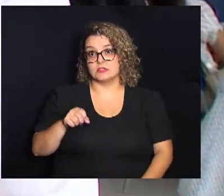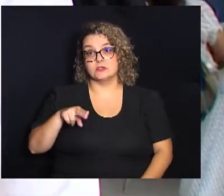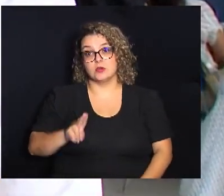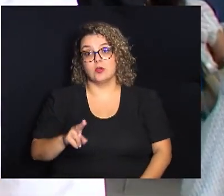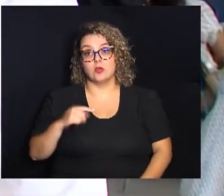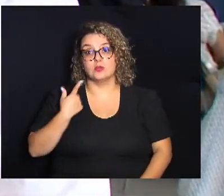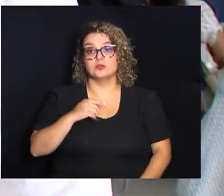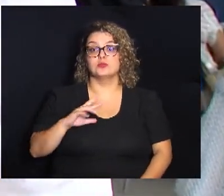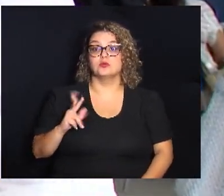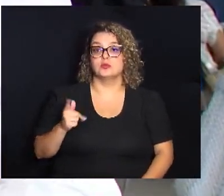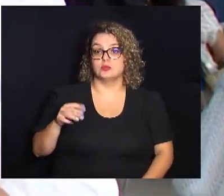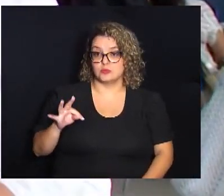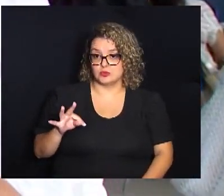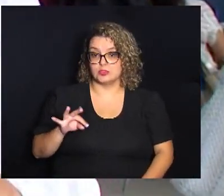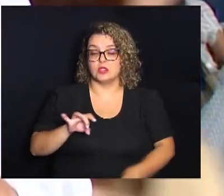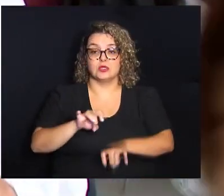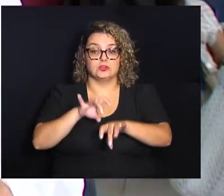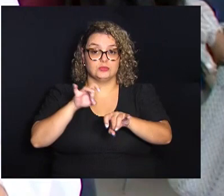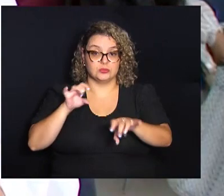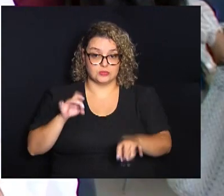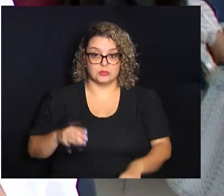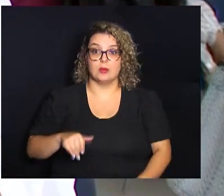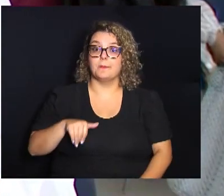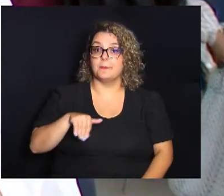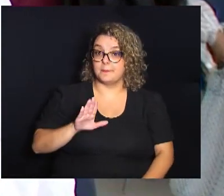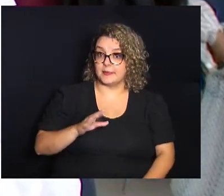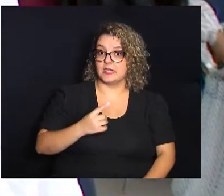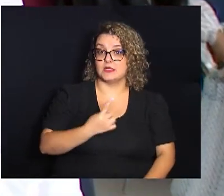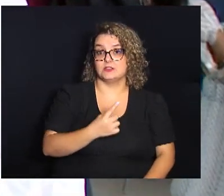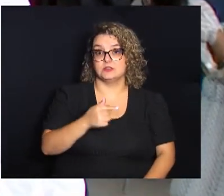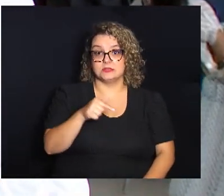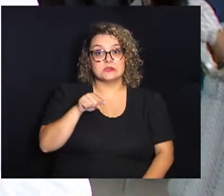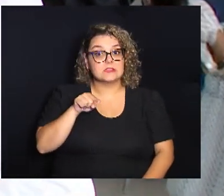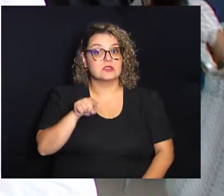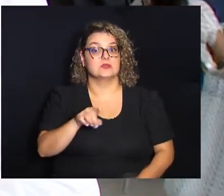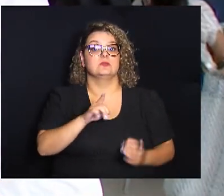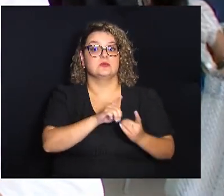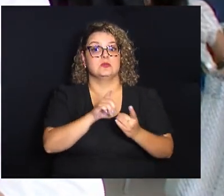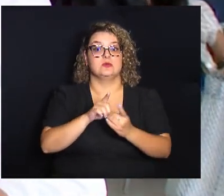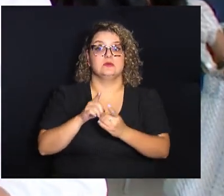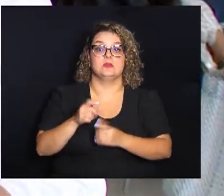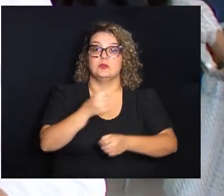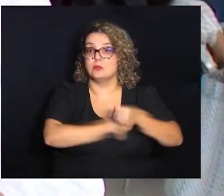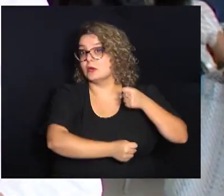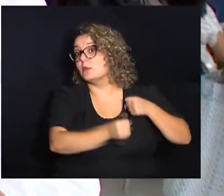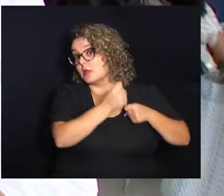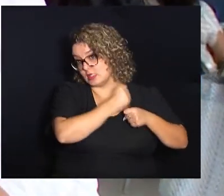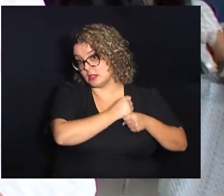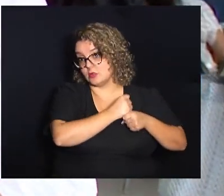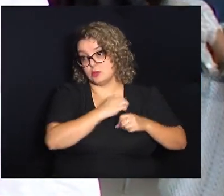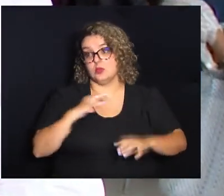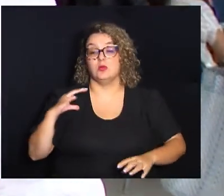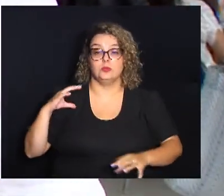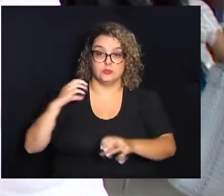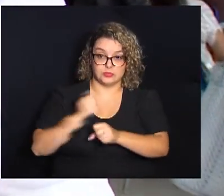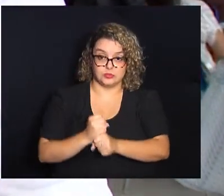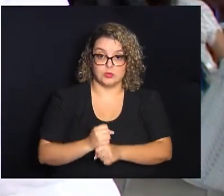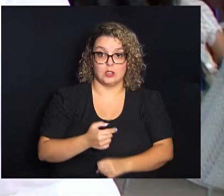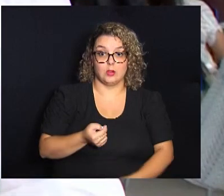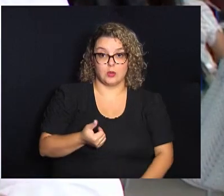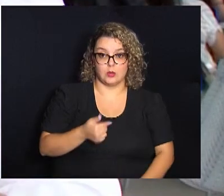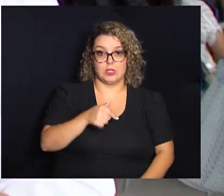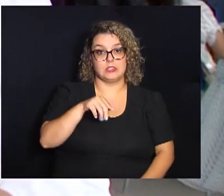nosso chat online. Foram mais de 17 mil atendimentos online o ano passado. Ao todo foram quase 70